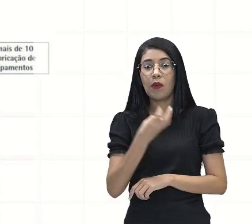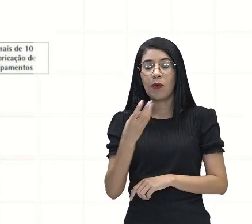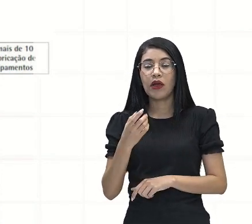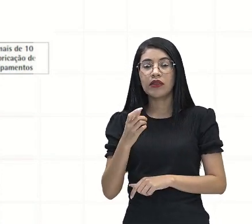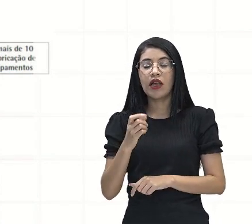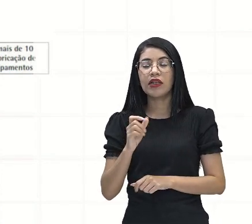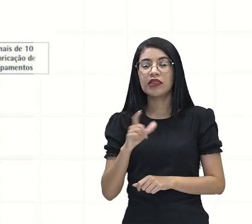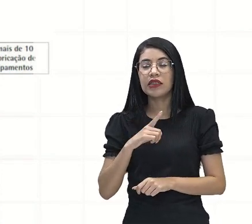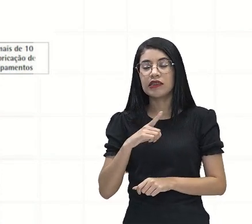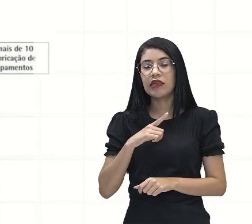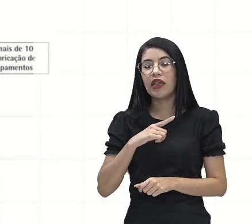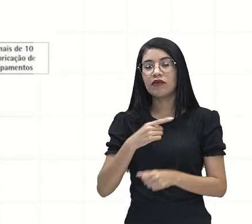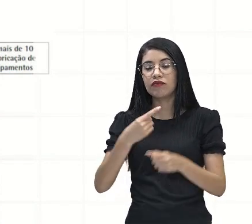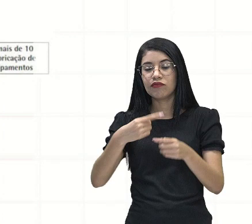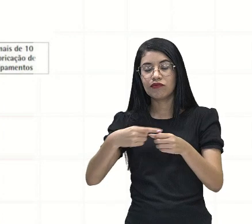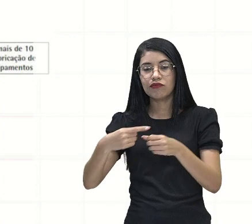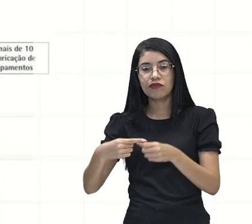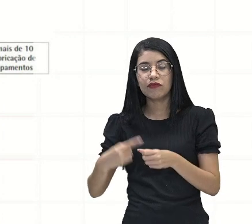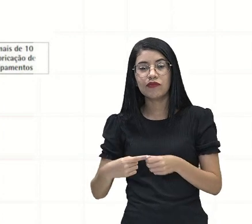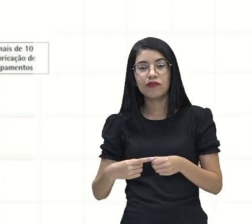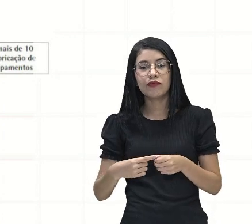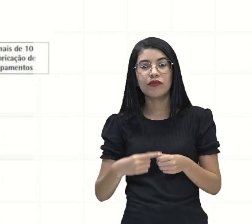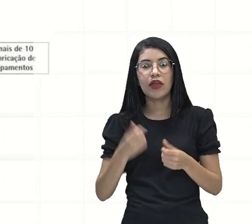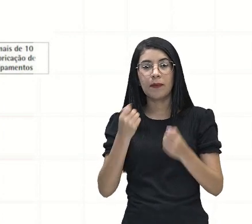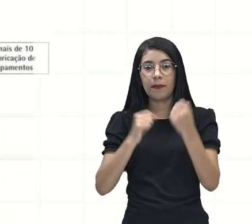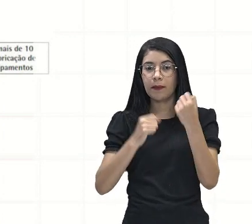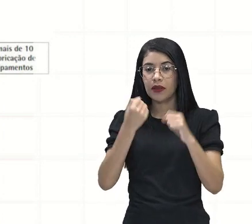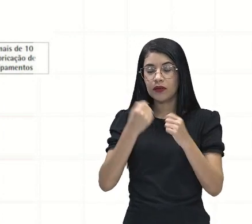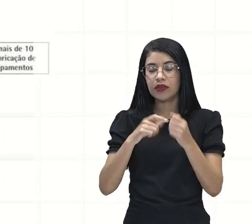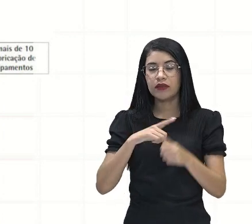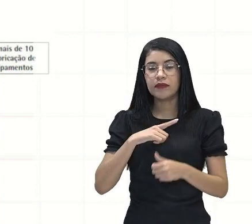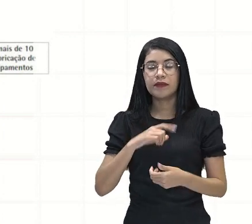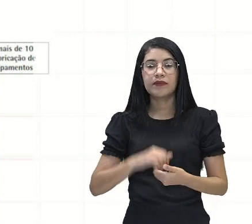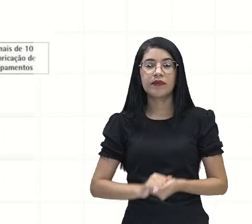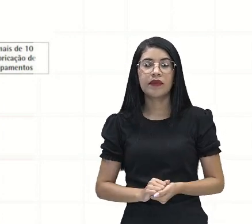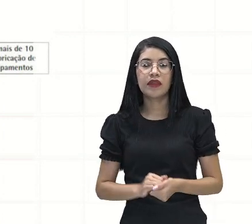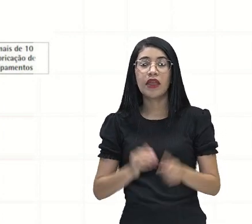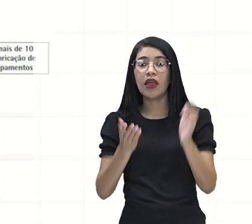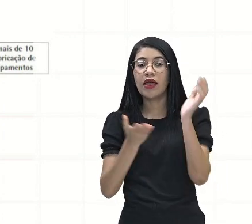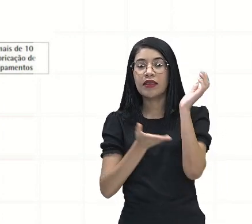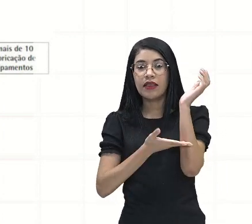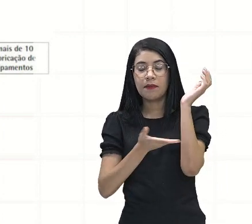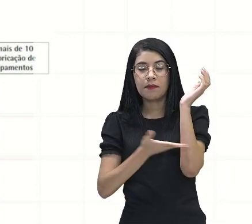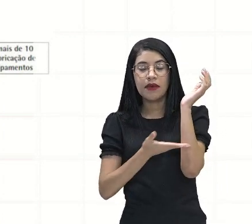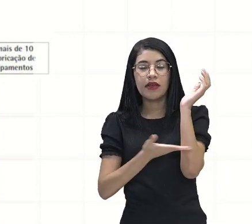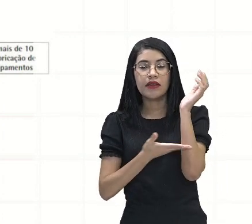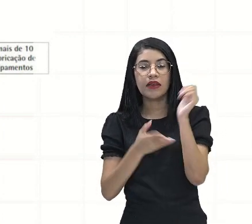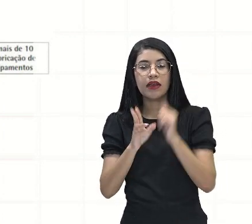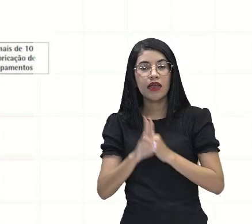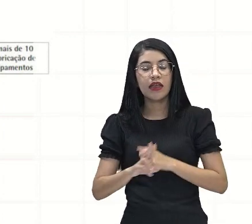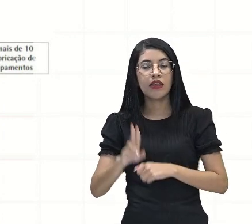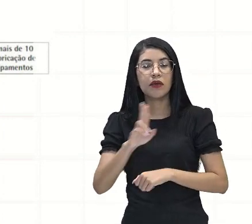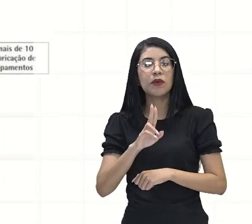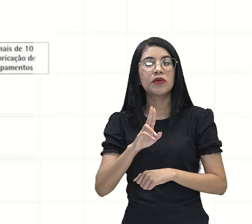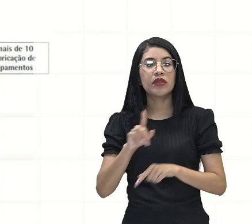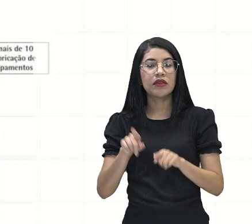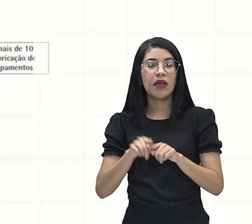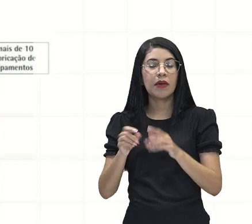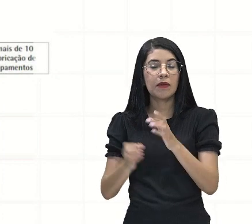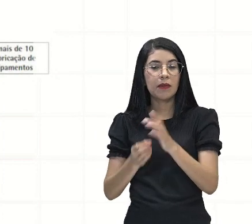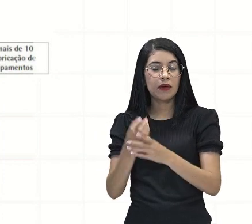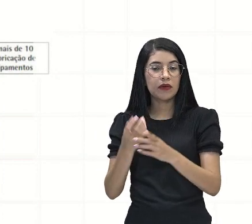indústrias metalúrgicas no mapa da madeira que que vai utilizar a madeira como matéria prima também na